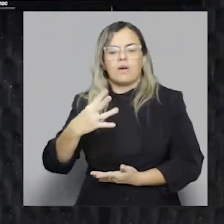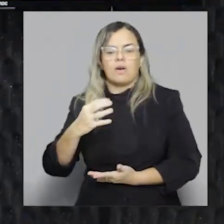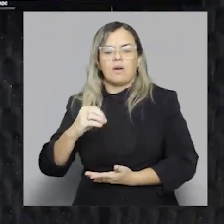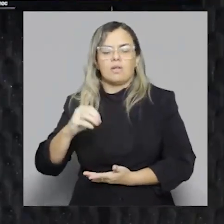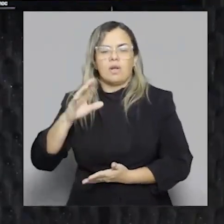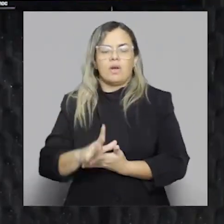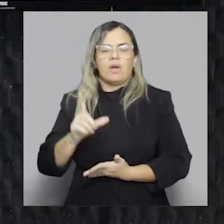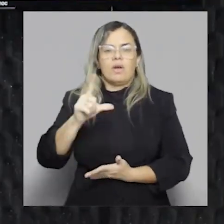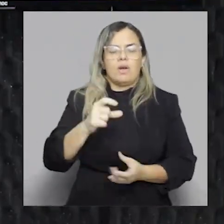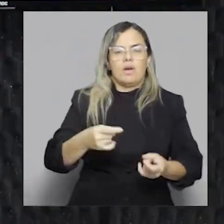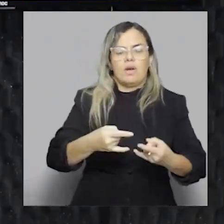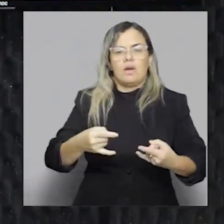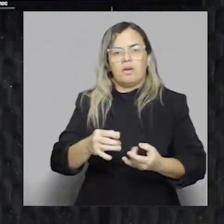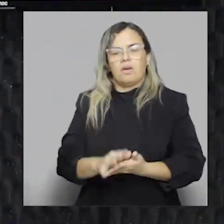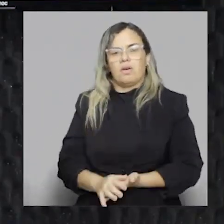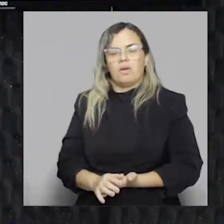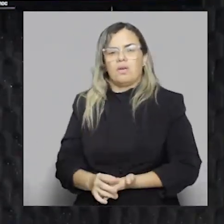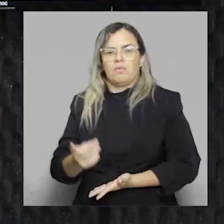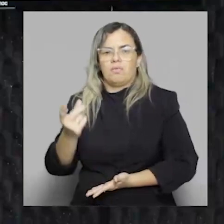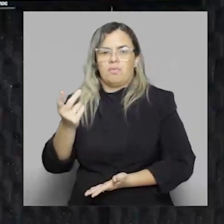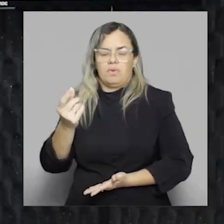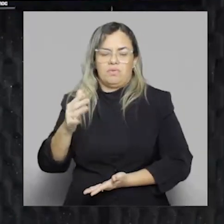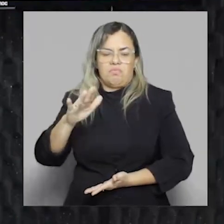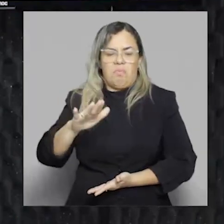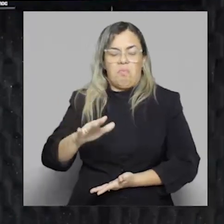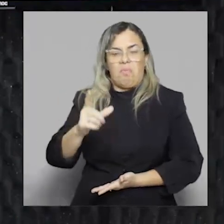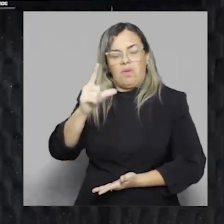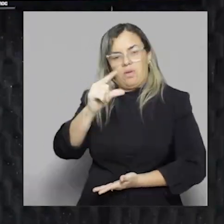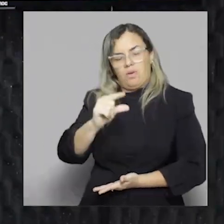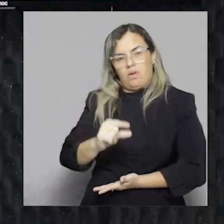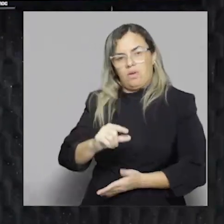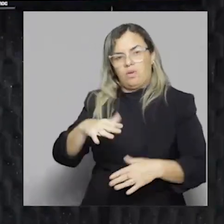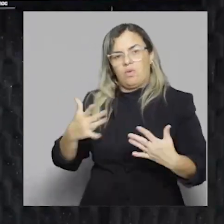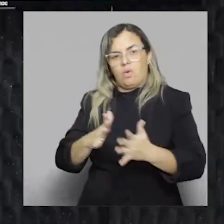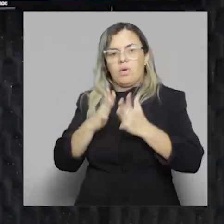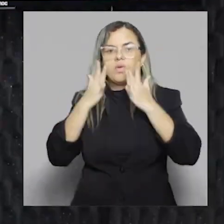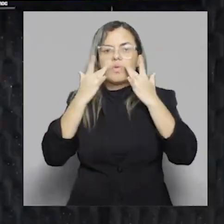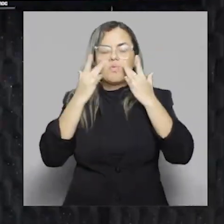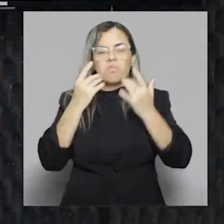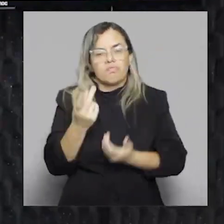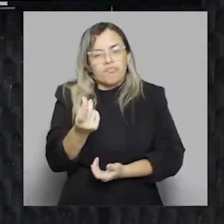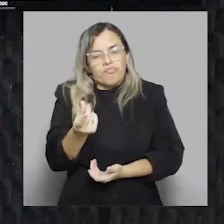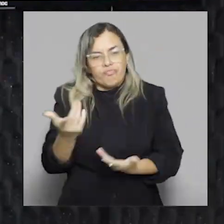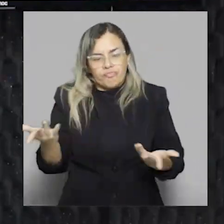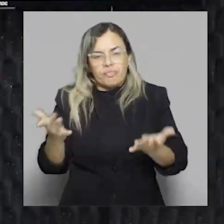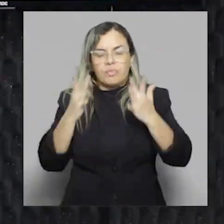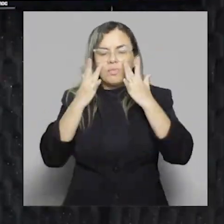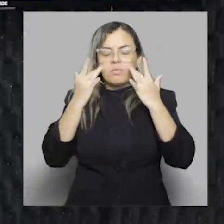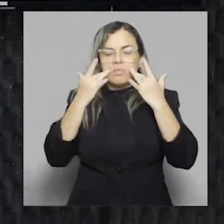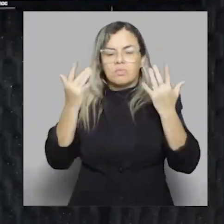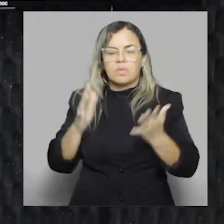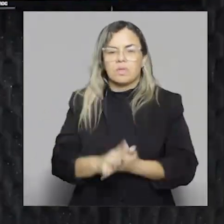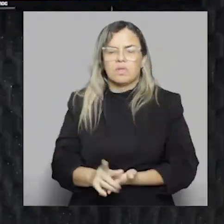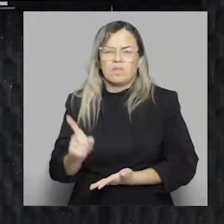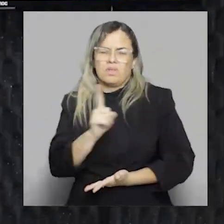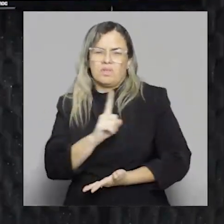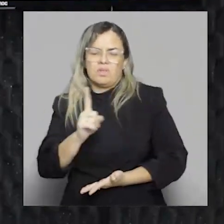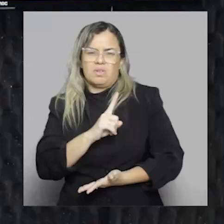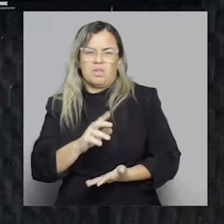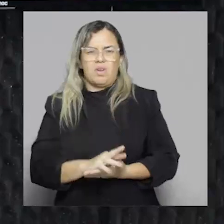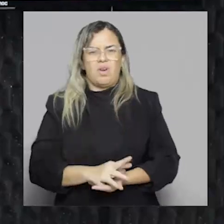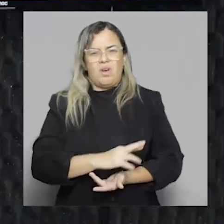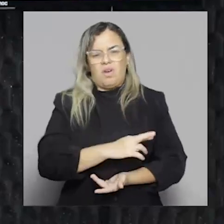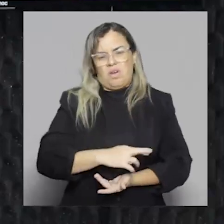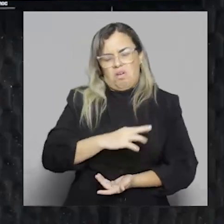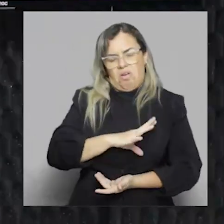menor cédula da época. Ou seja, o que vale sua arte? Quanto vale sua arte? Eu sempre brinco isso, não romantizem o meu trabalho como